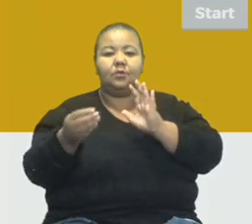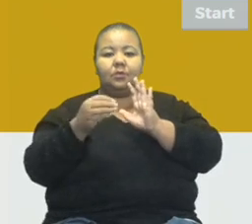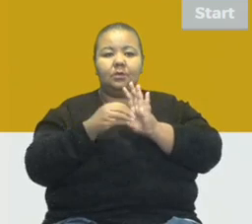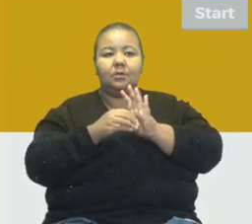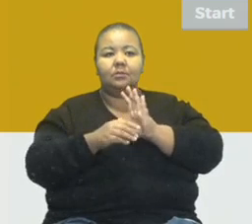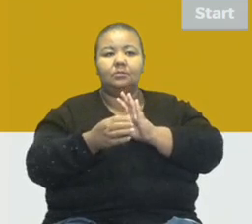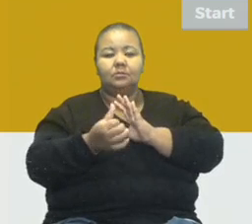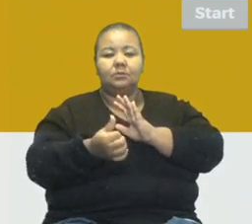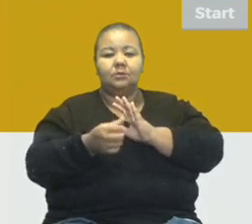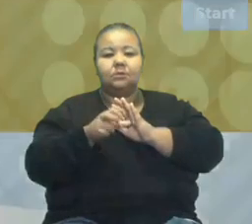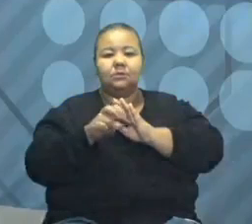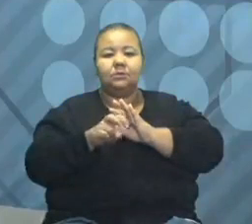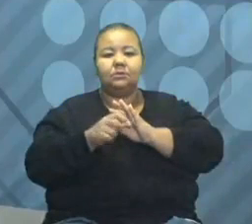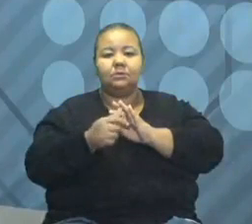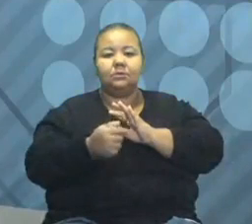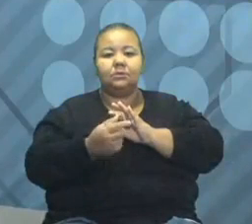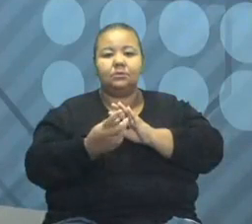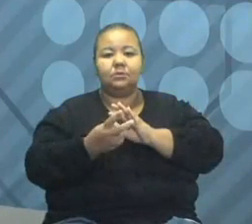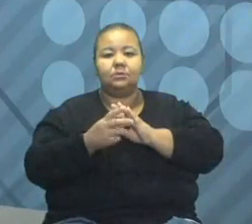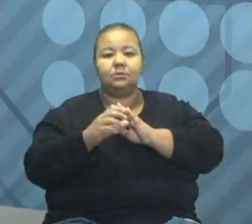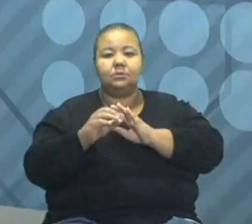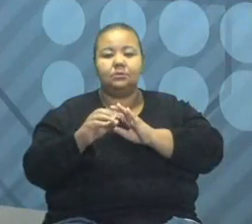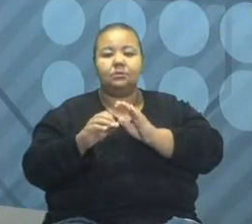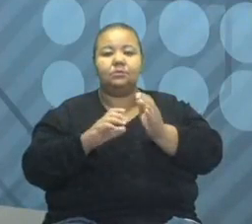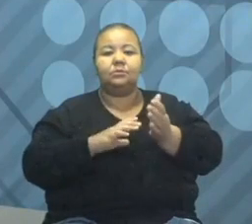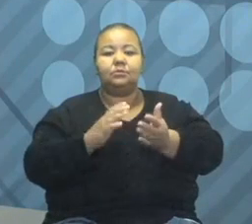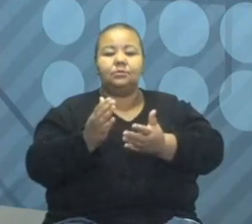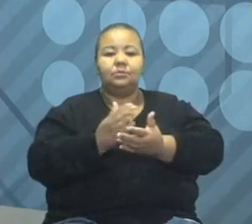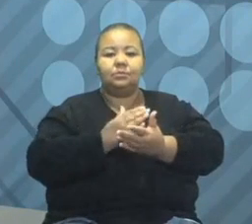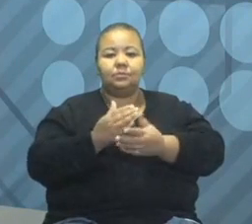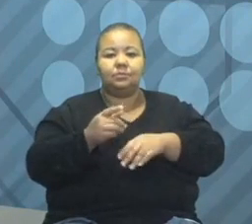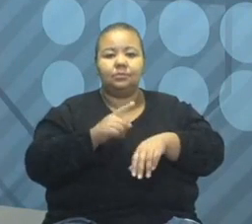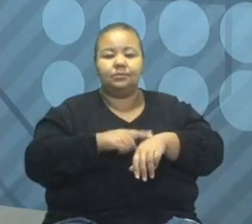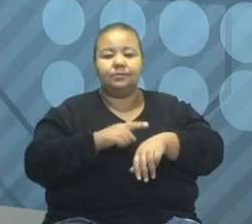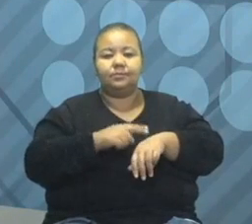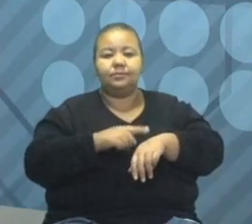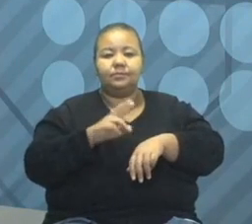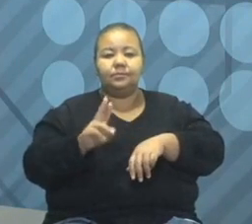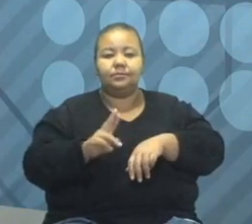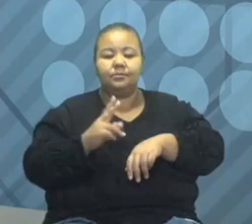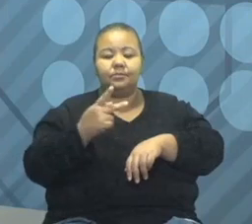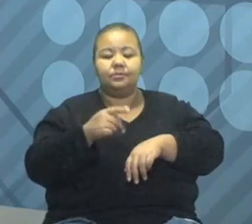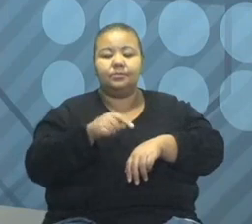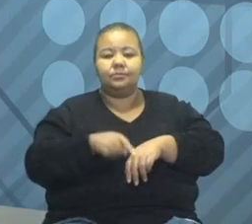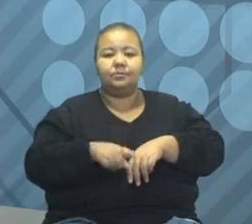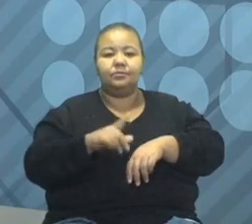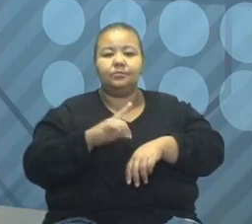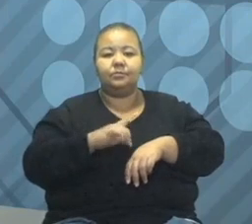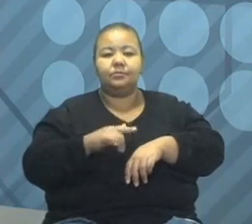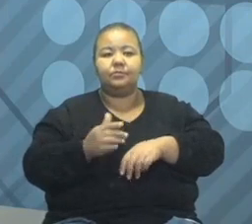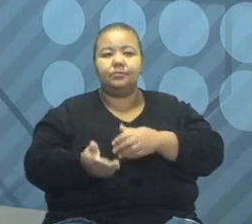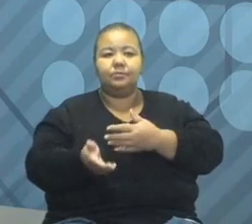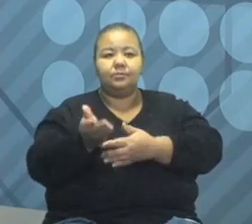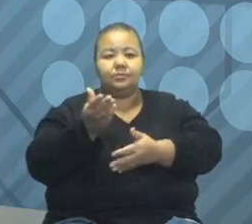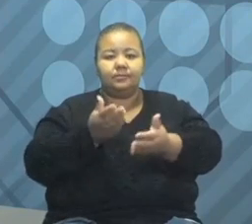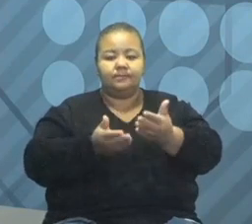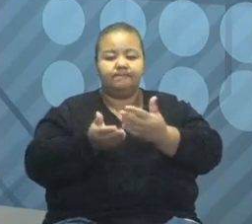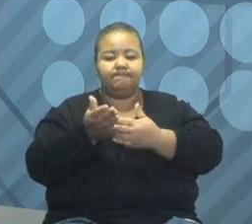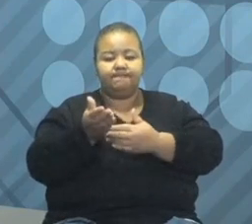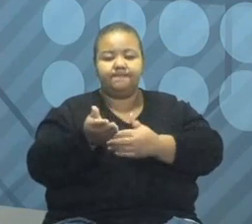65720. Em alguns momentos da nossa aula, utilizarei este recurso com você para ter maior interação com